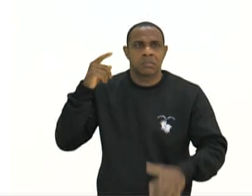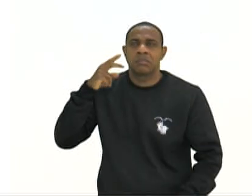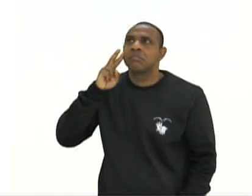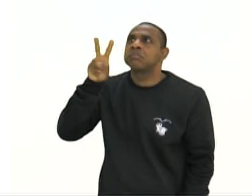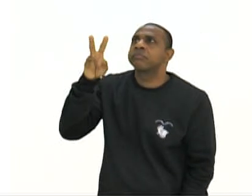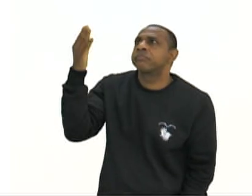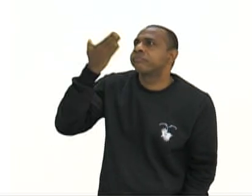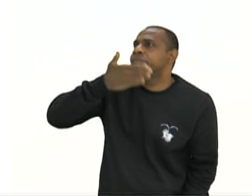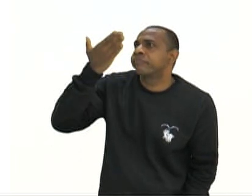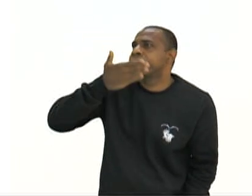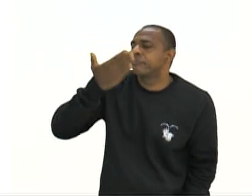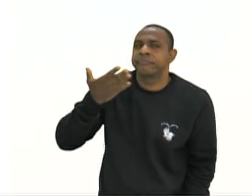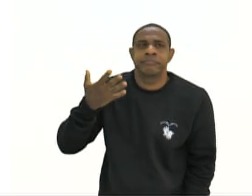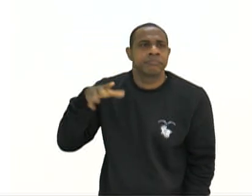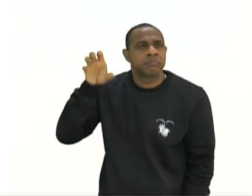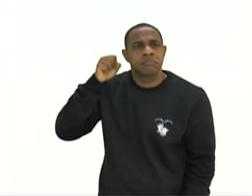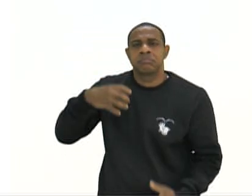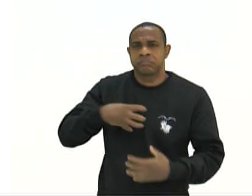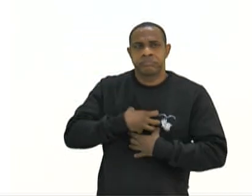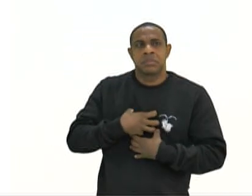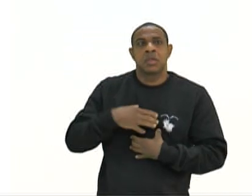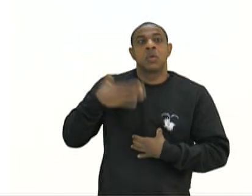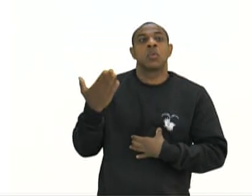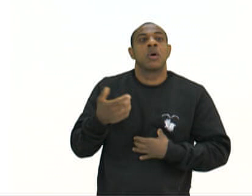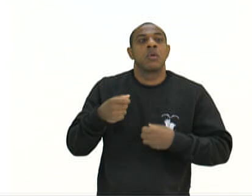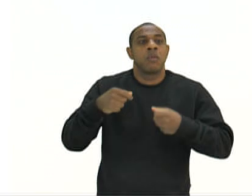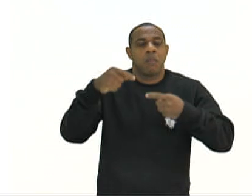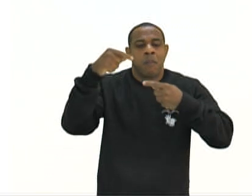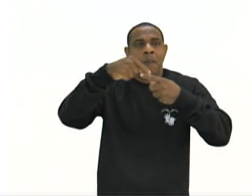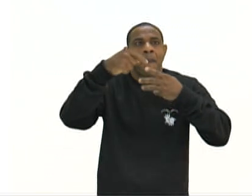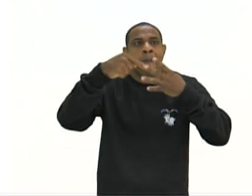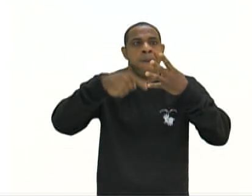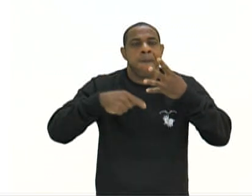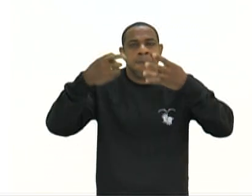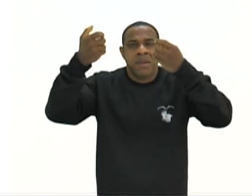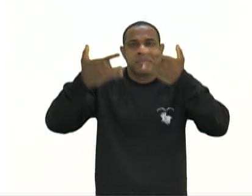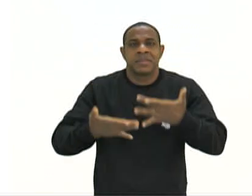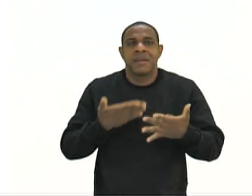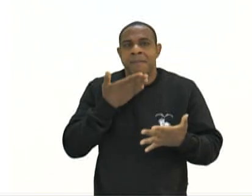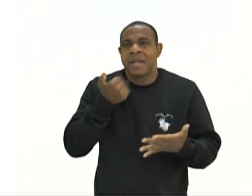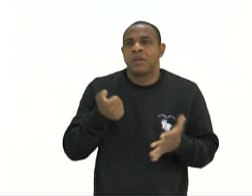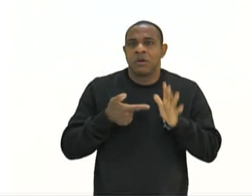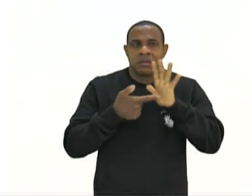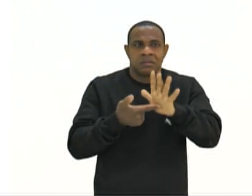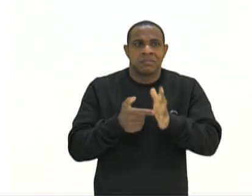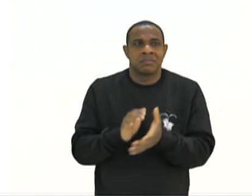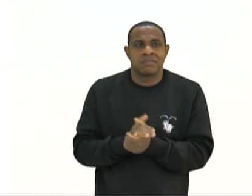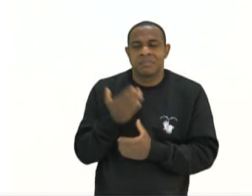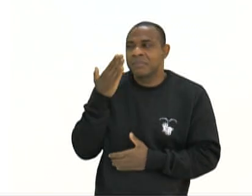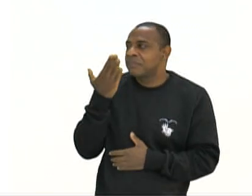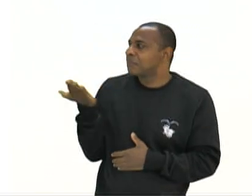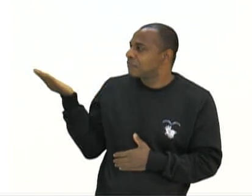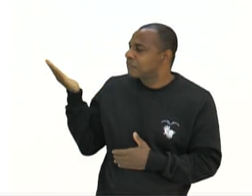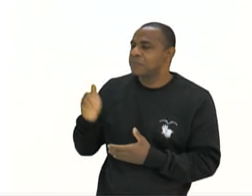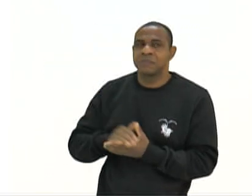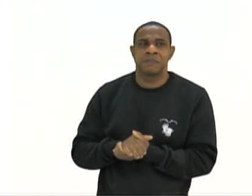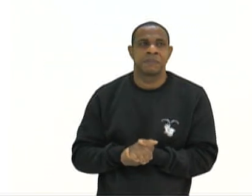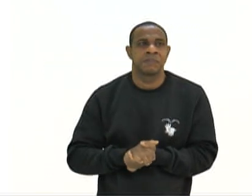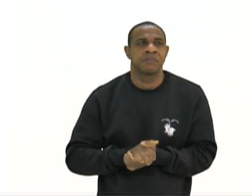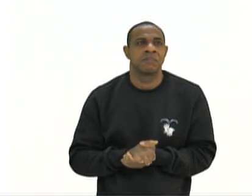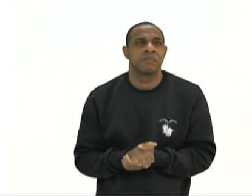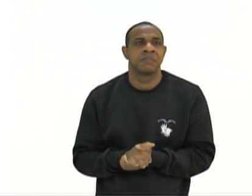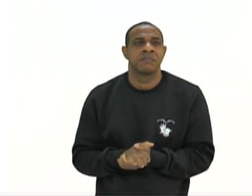vê-la. Qual a alternativa que melhor explica essa situação? Então vamos à situação assim para compreender o